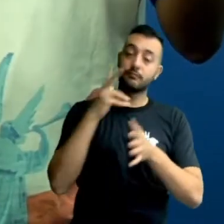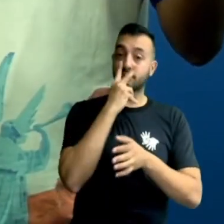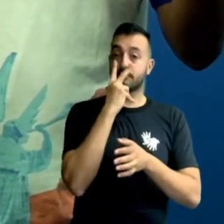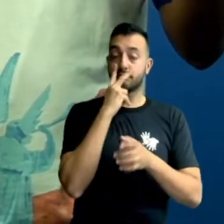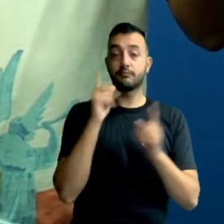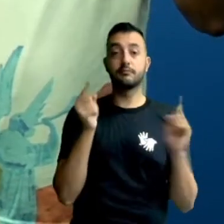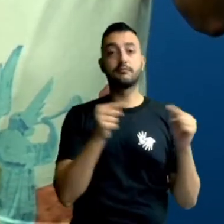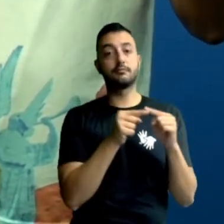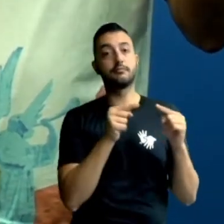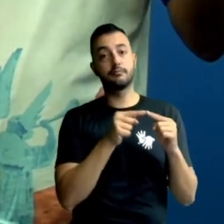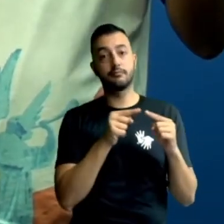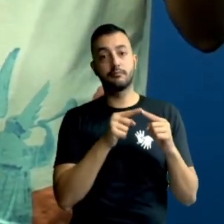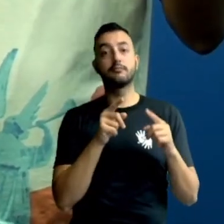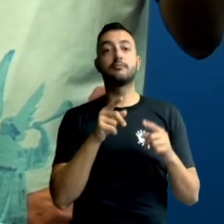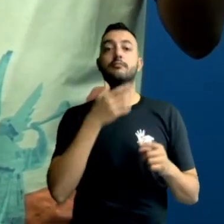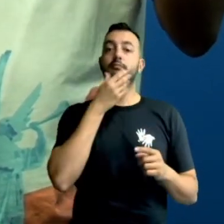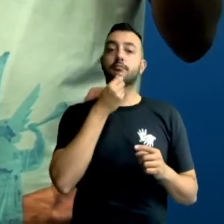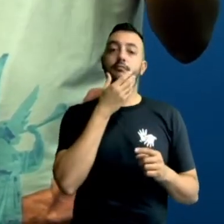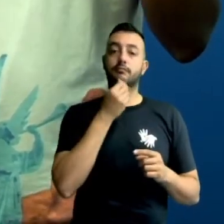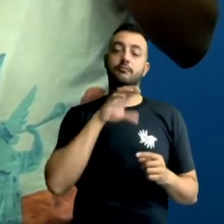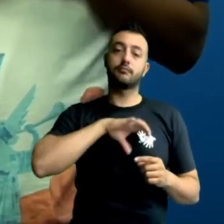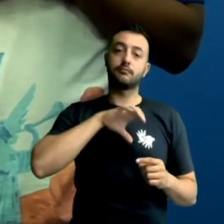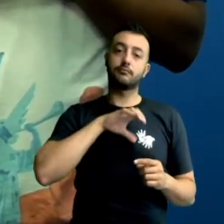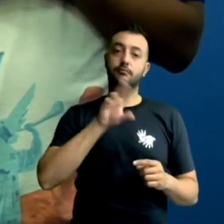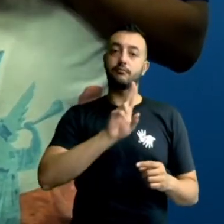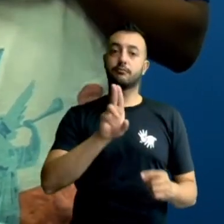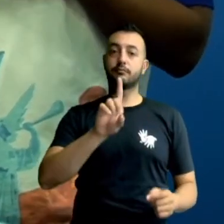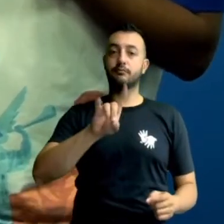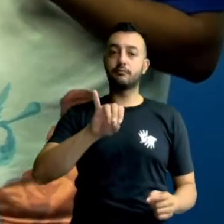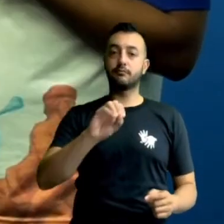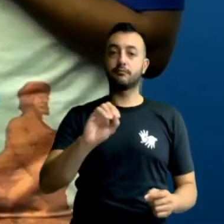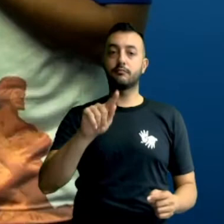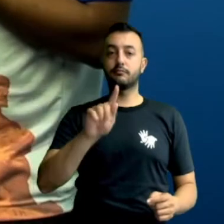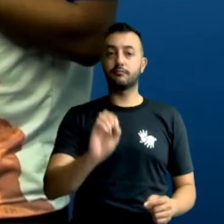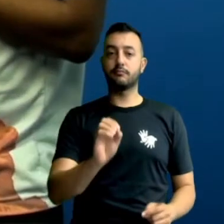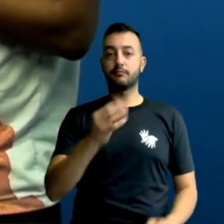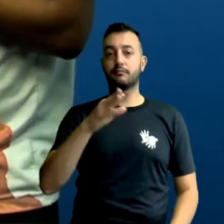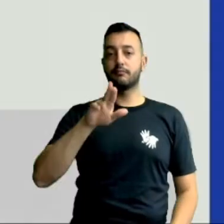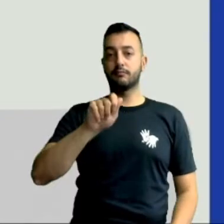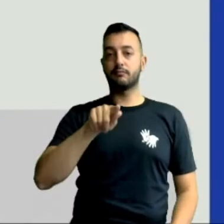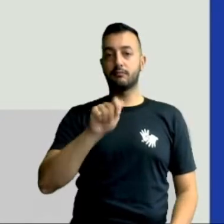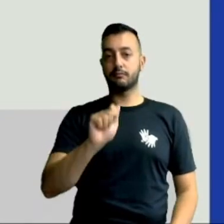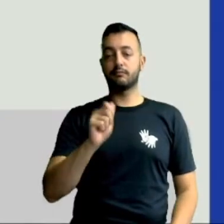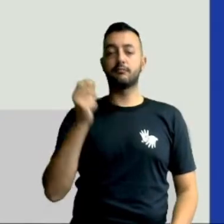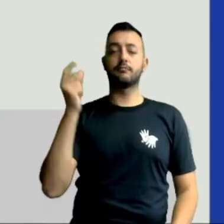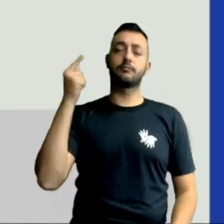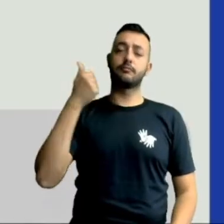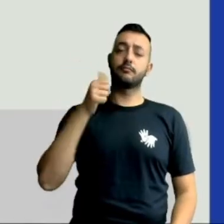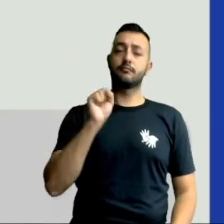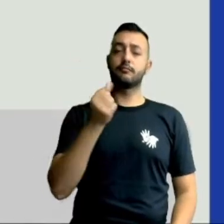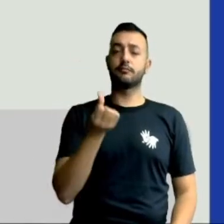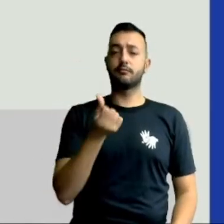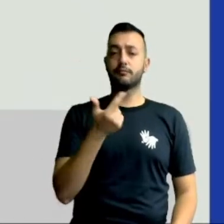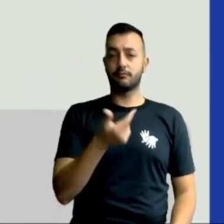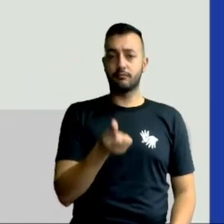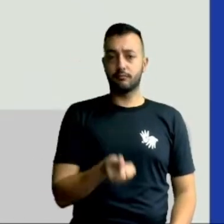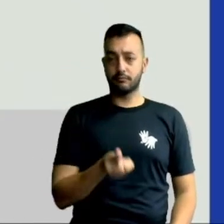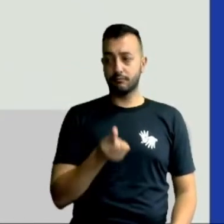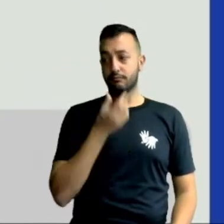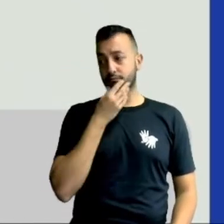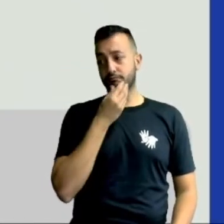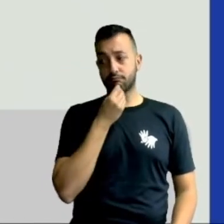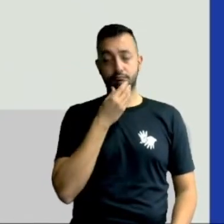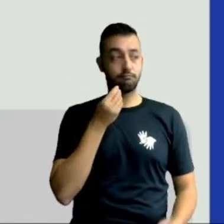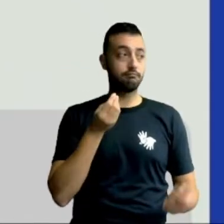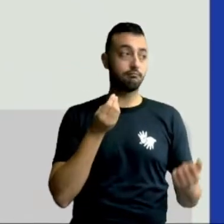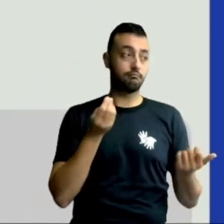é associada ao português Antônio Diogo de Braga. Em 1626, esse jovem aqui, né,